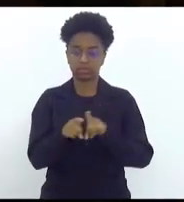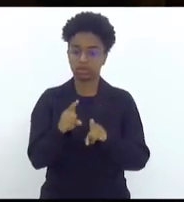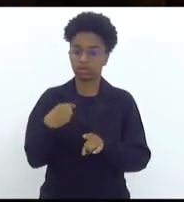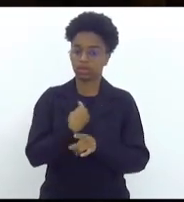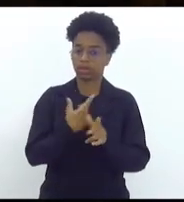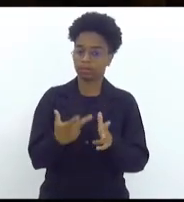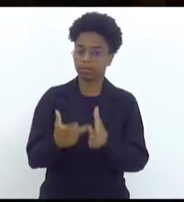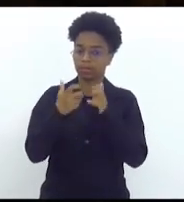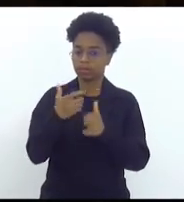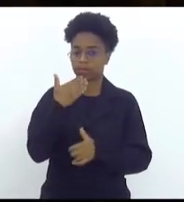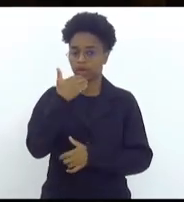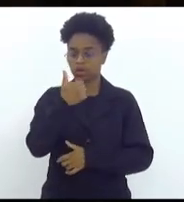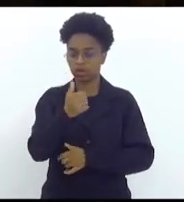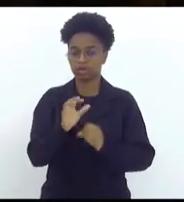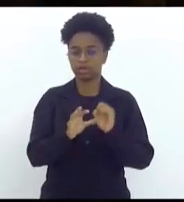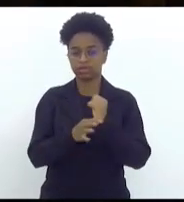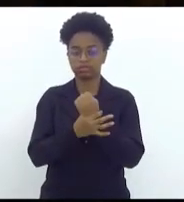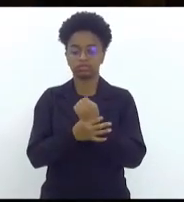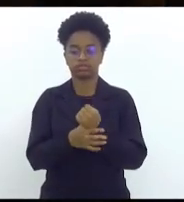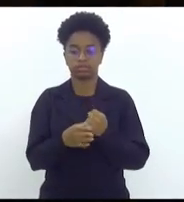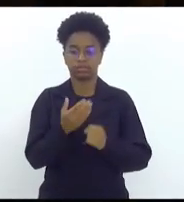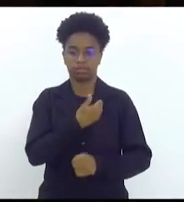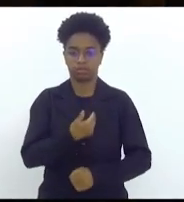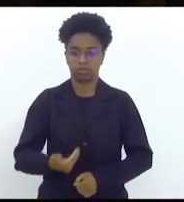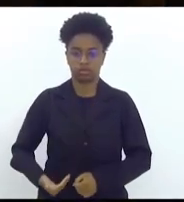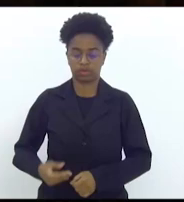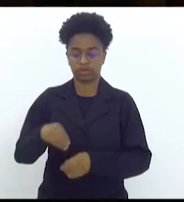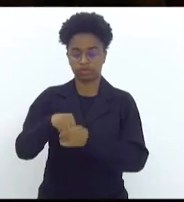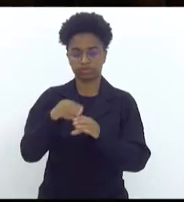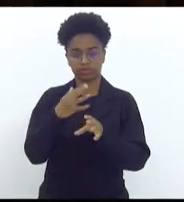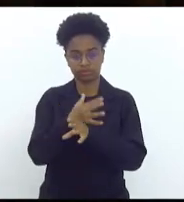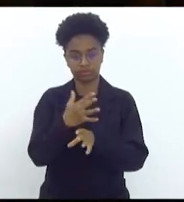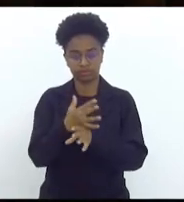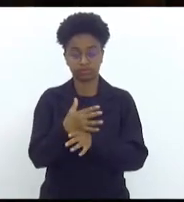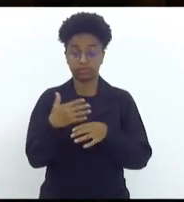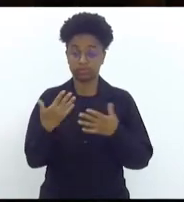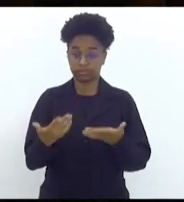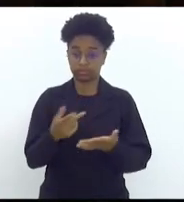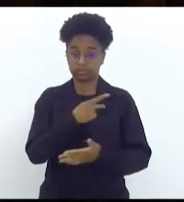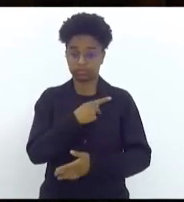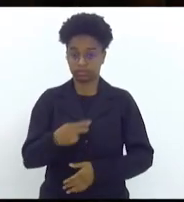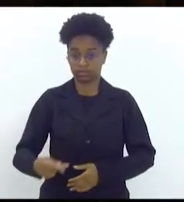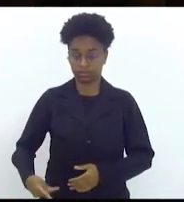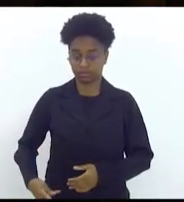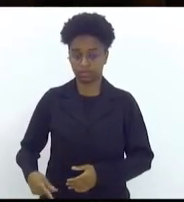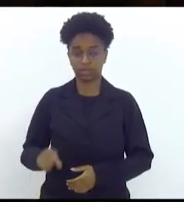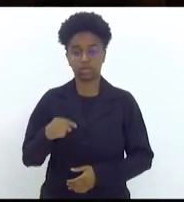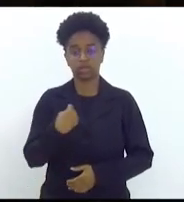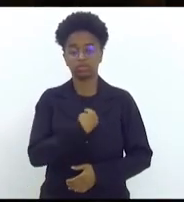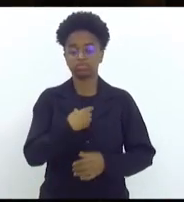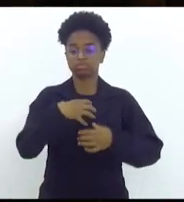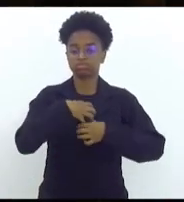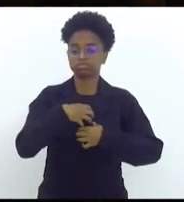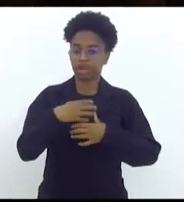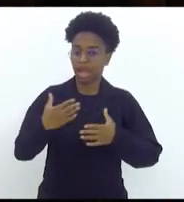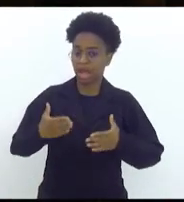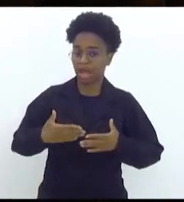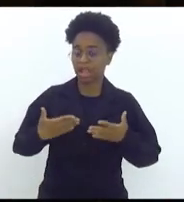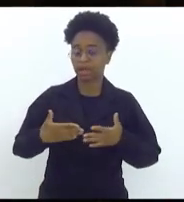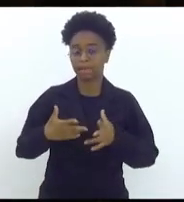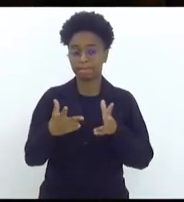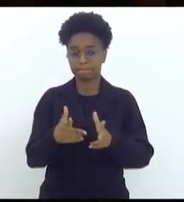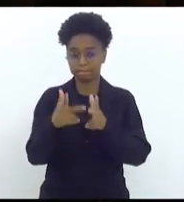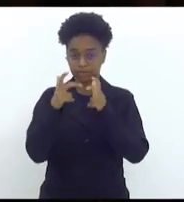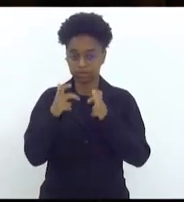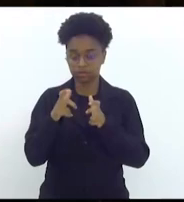melhora na segurança pública na nossa cidade e aqui Presidente muito nos alegra saber que a gente